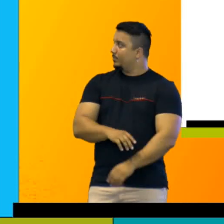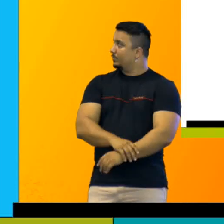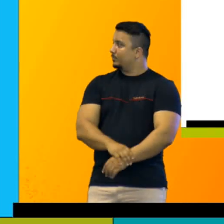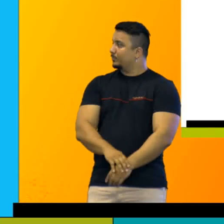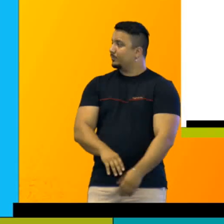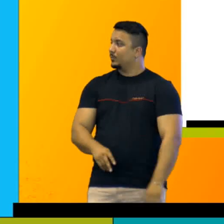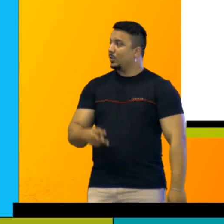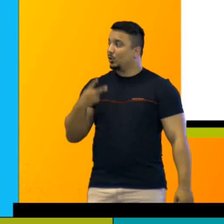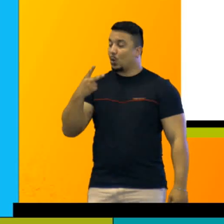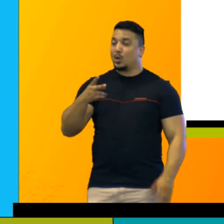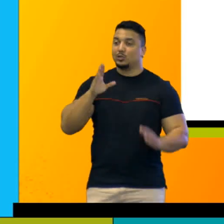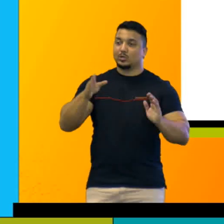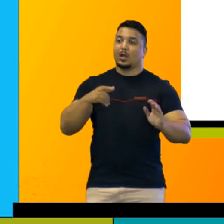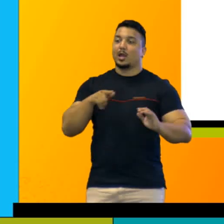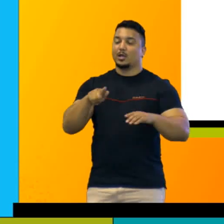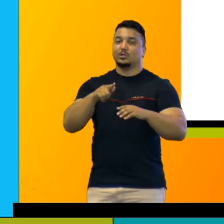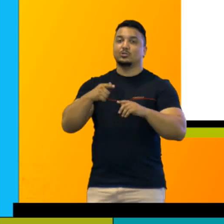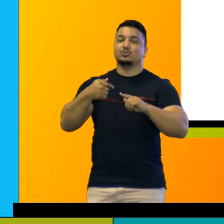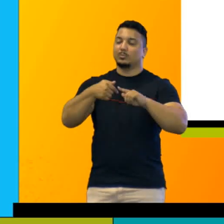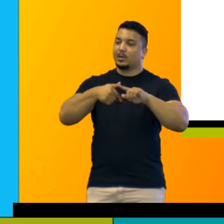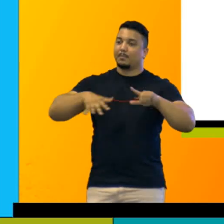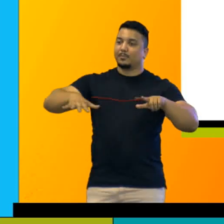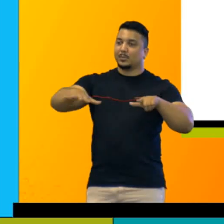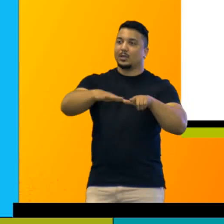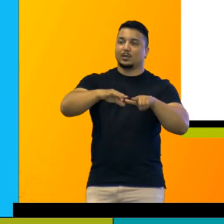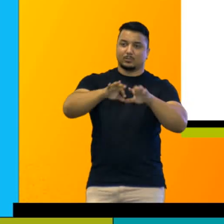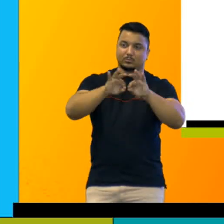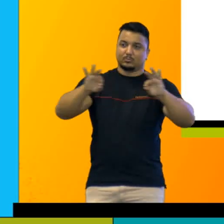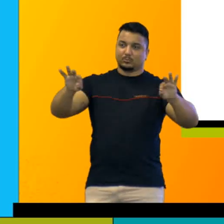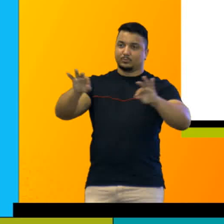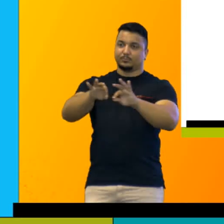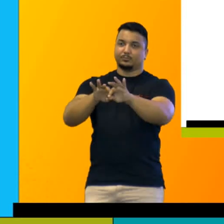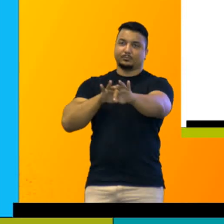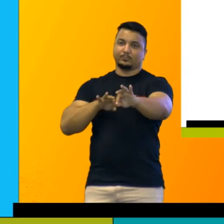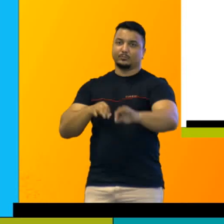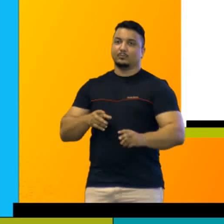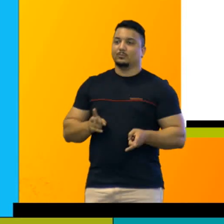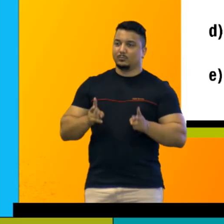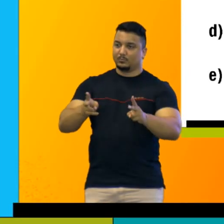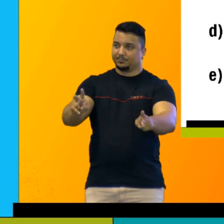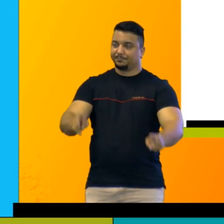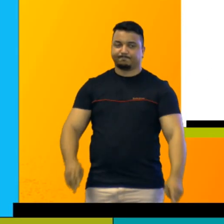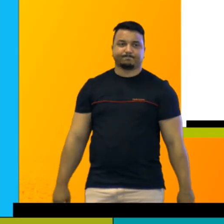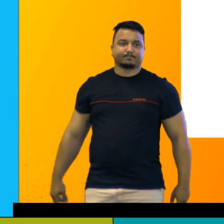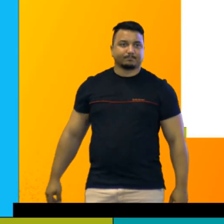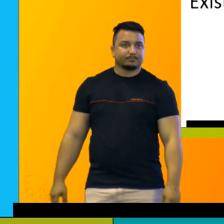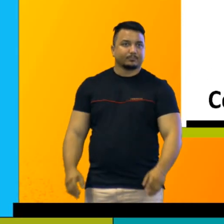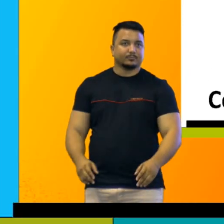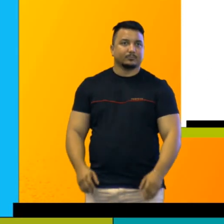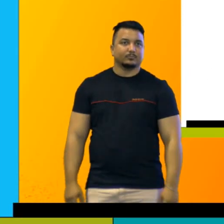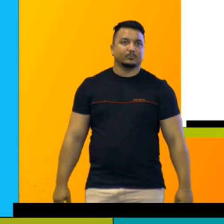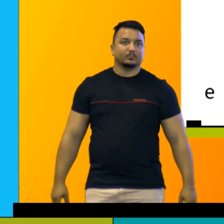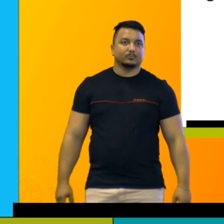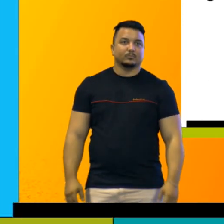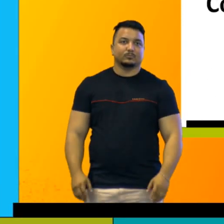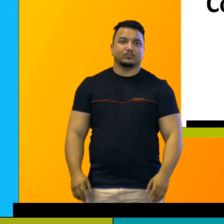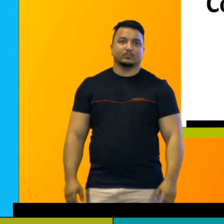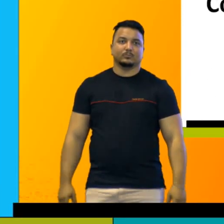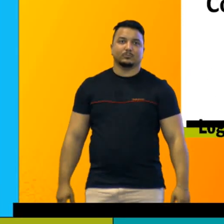já é geometria plana, geometria espacial, a parte de geometria. Vamos para frente, voltando para a quarta questão agora. Ó.